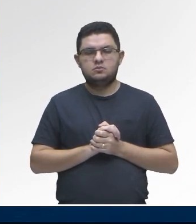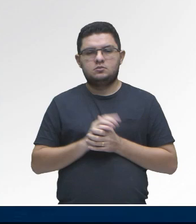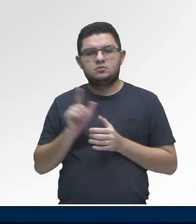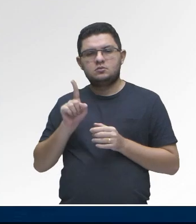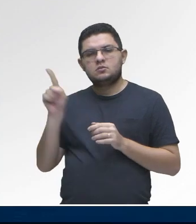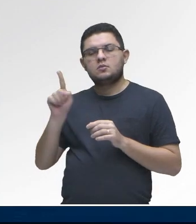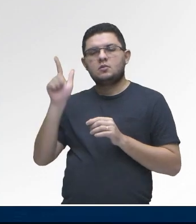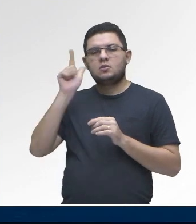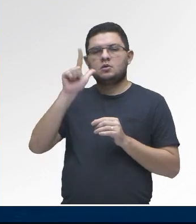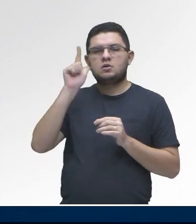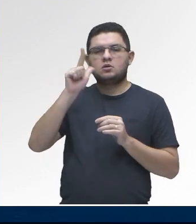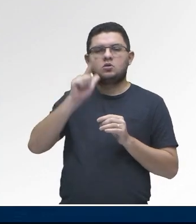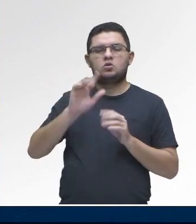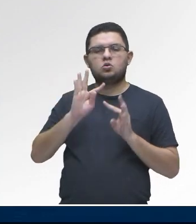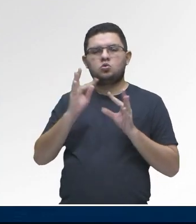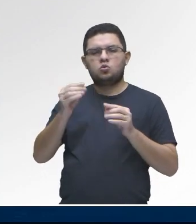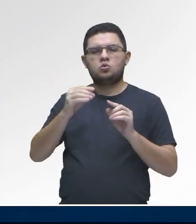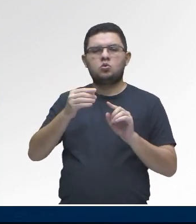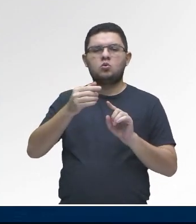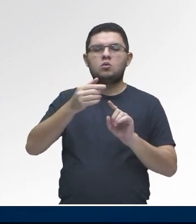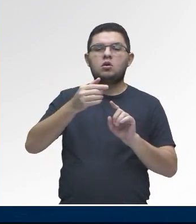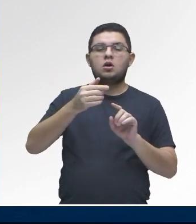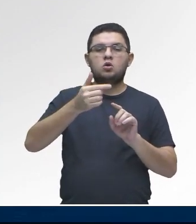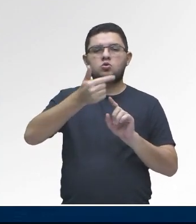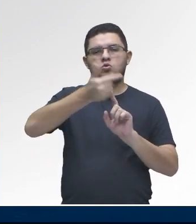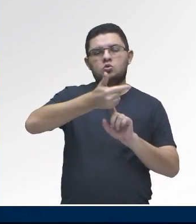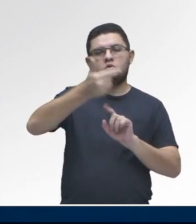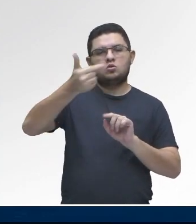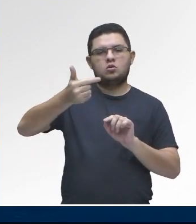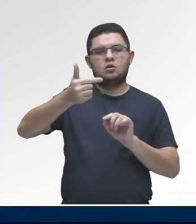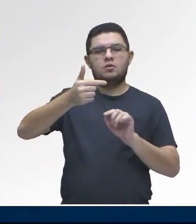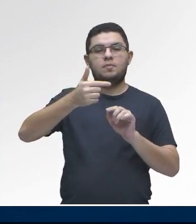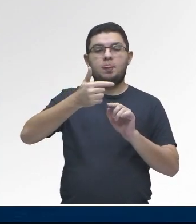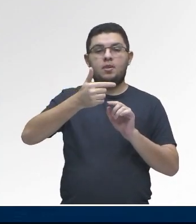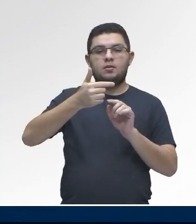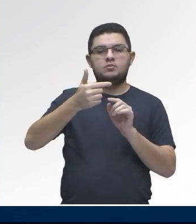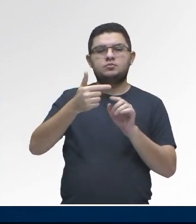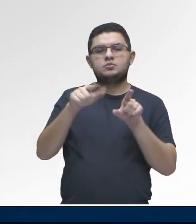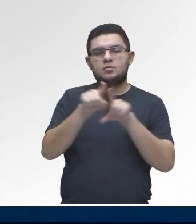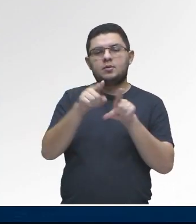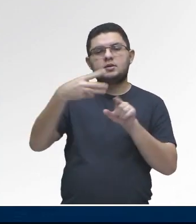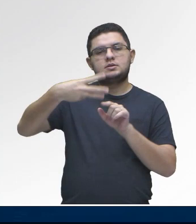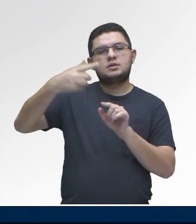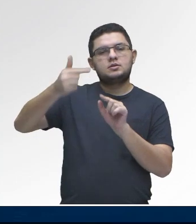Então, resolvendo, você vai ter mais ou menos